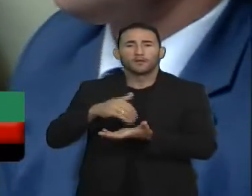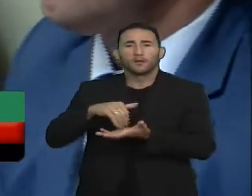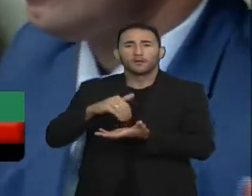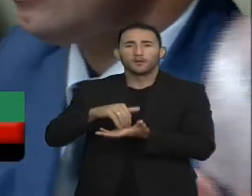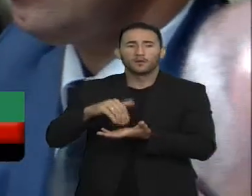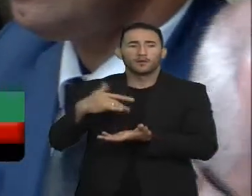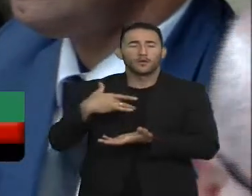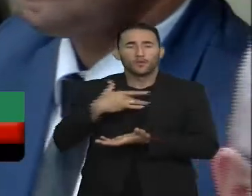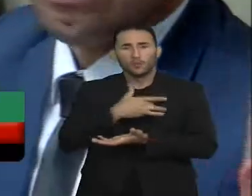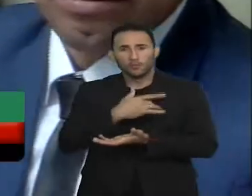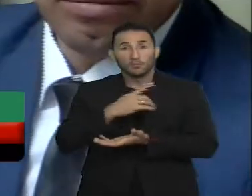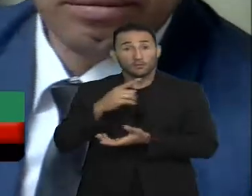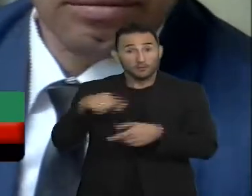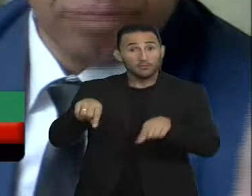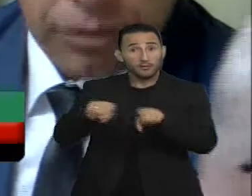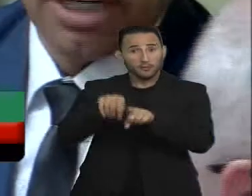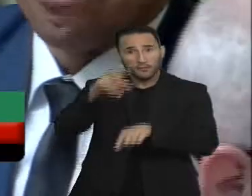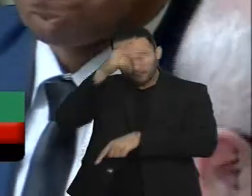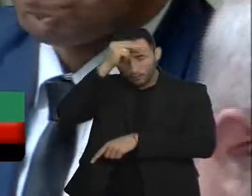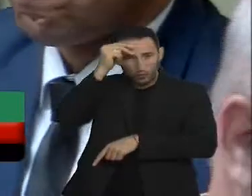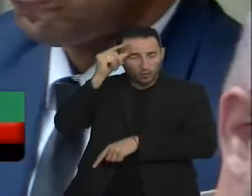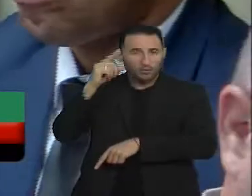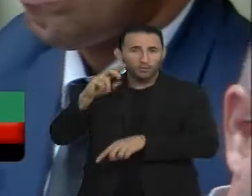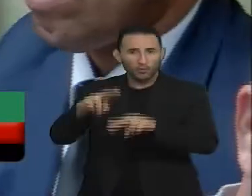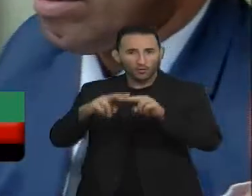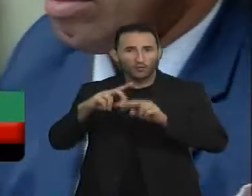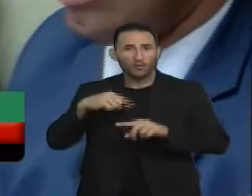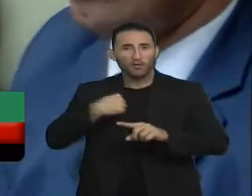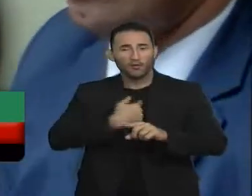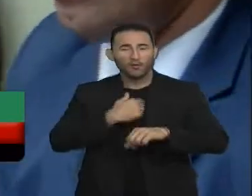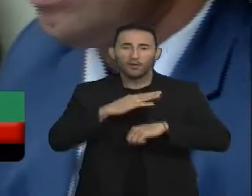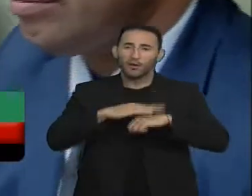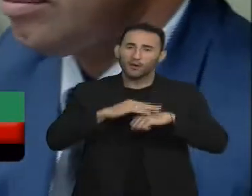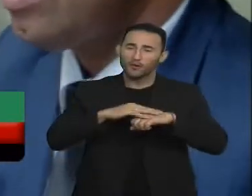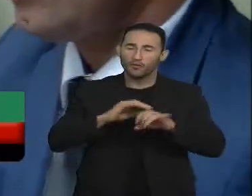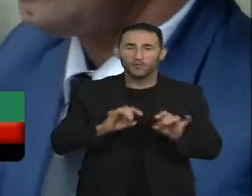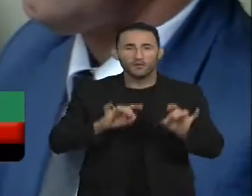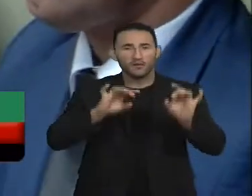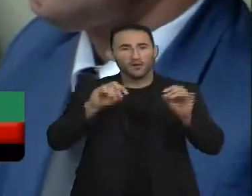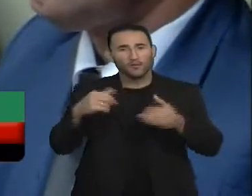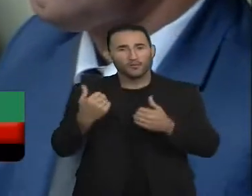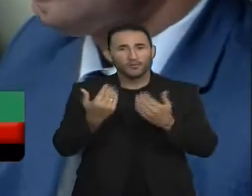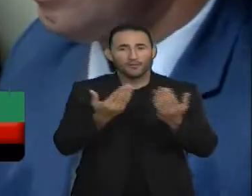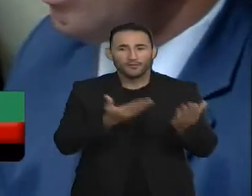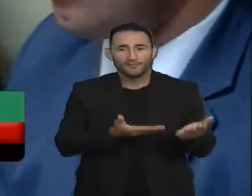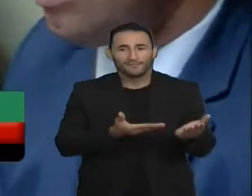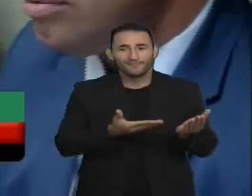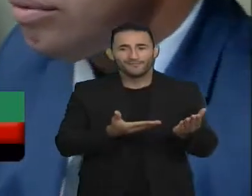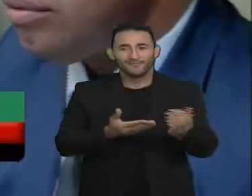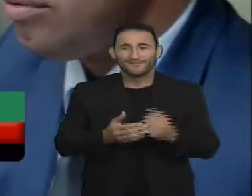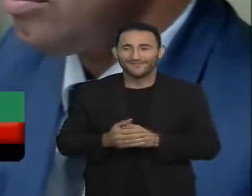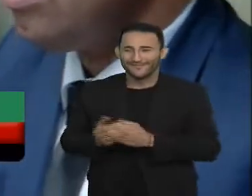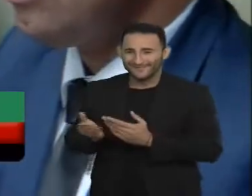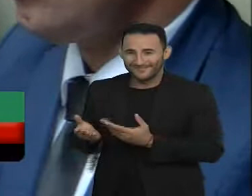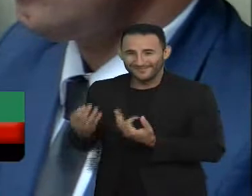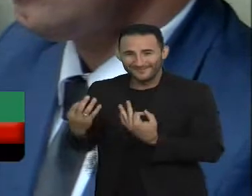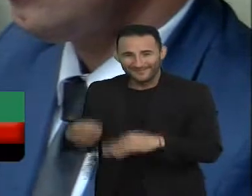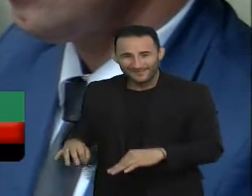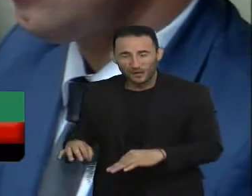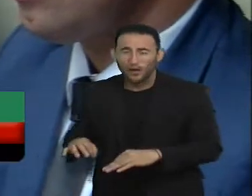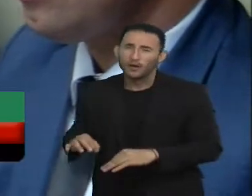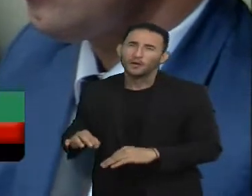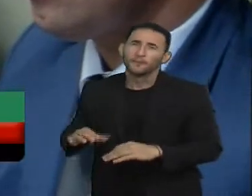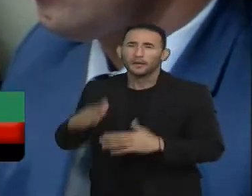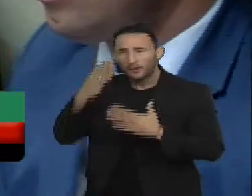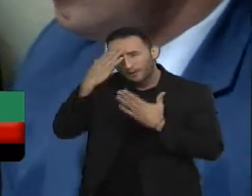prefeitura, e a gente tem muito carinho especial por ele, né? Que vai lá, sempre atende a todos nós com muita atenção, viu, César? Obrigado. Eu, de vez em